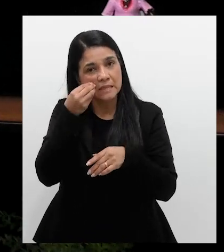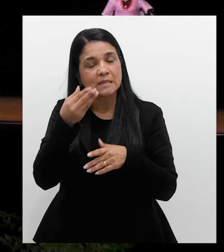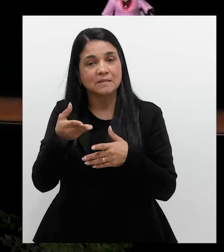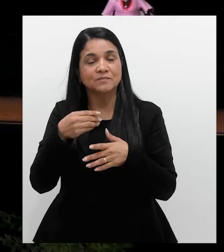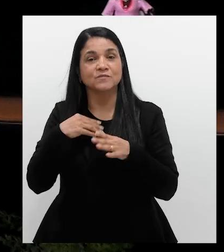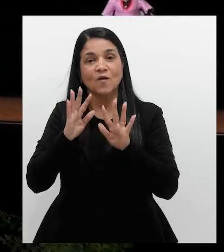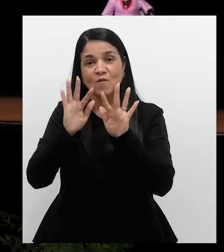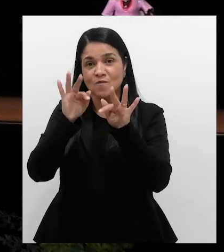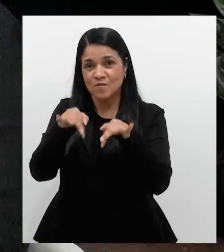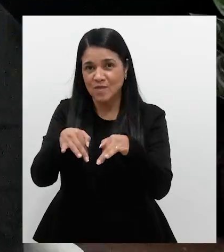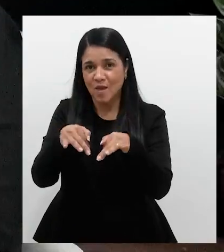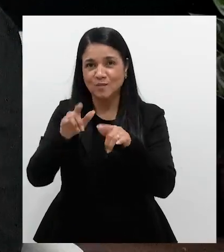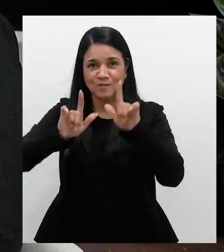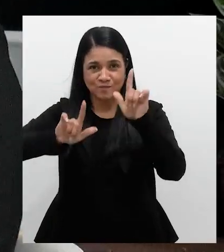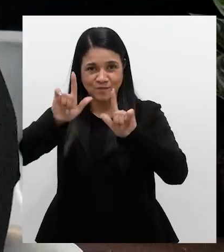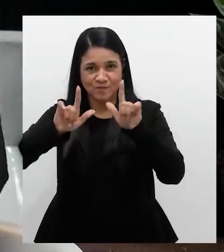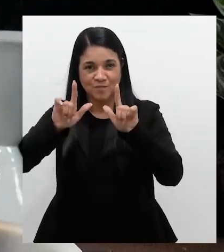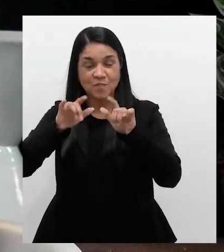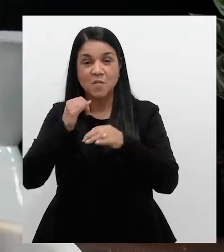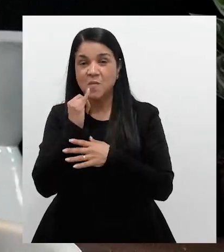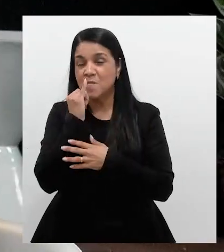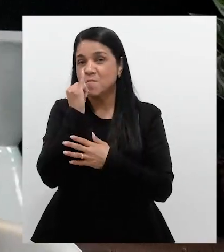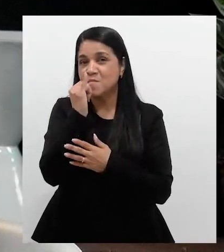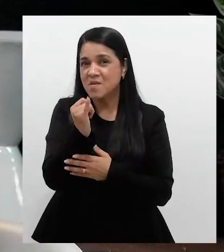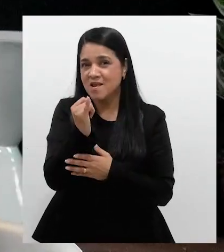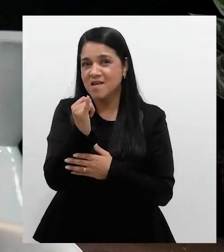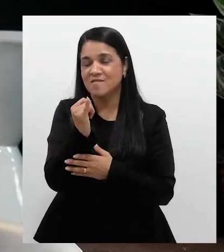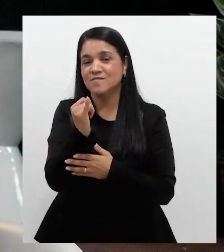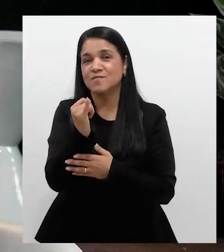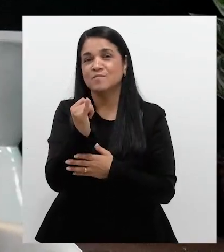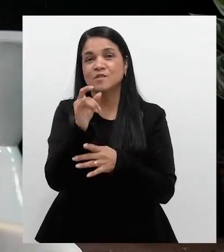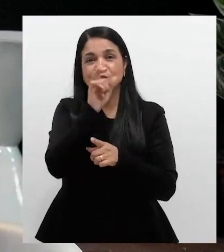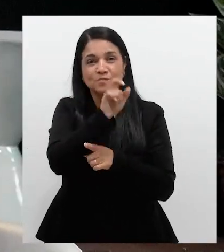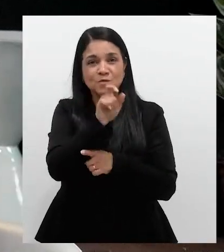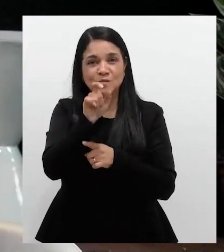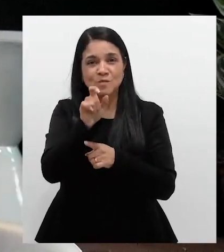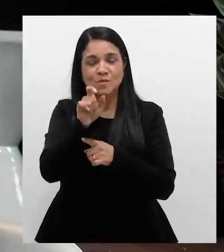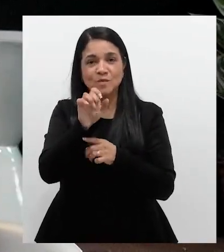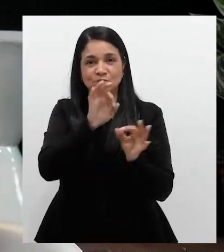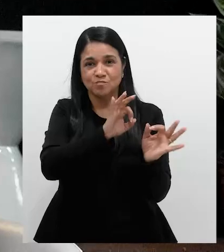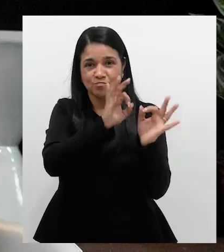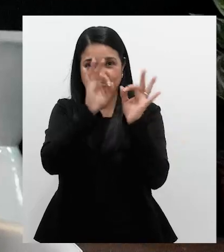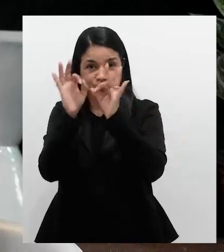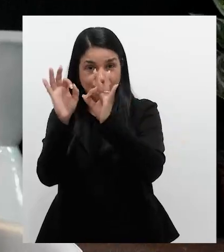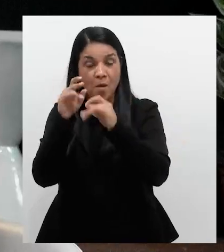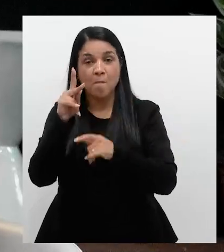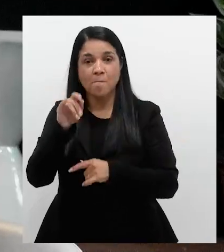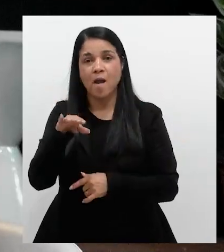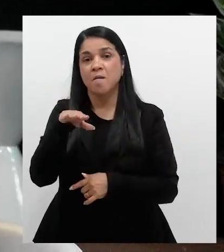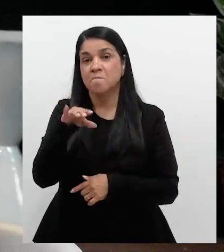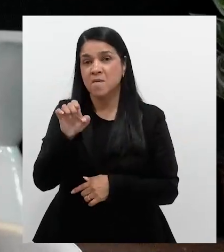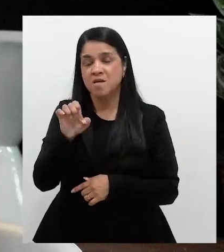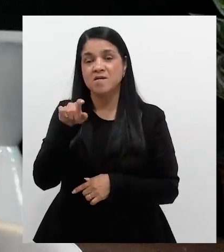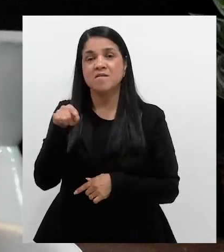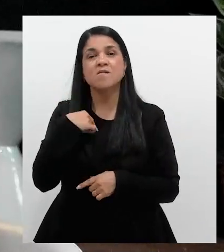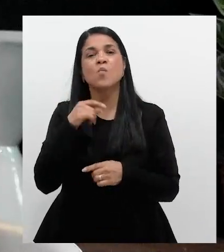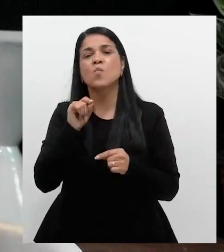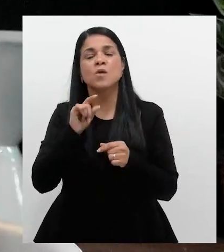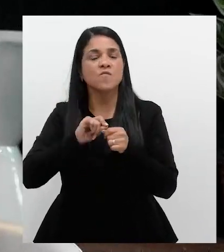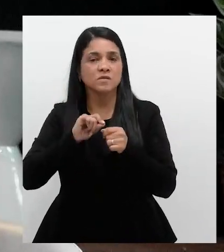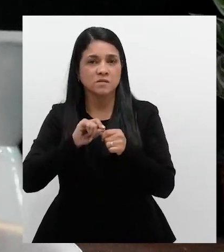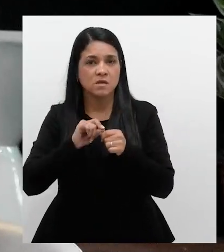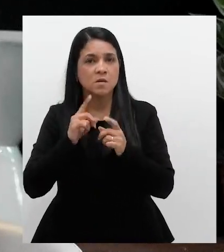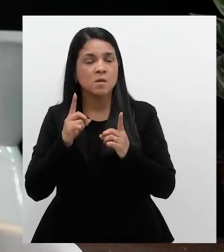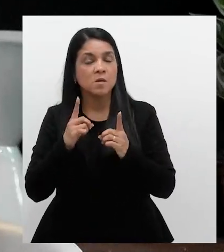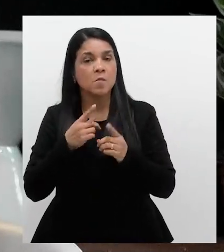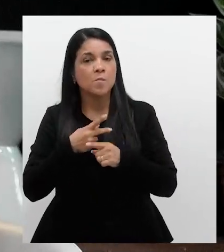gente busca. Professor, nós chegamos ao final do programa, eu queria uma palavra final do senhor para as pessoas que estão nos ouvindo, os pais, enfim, o que elas